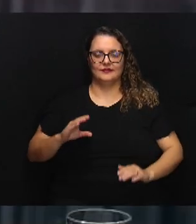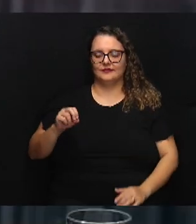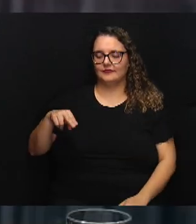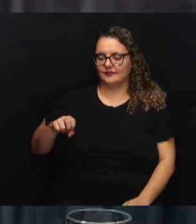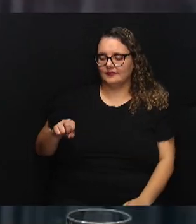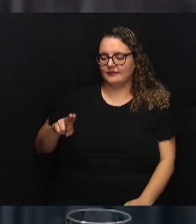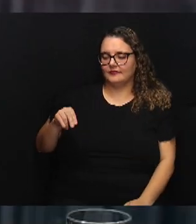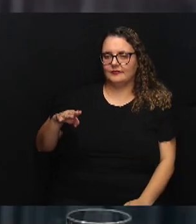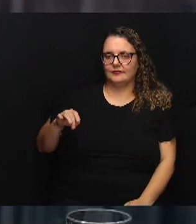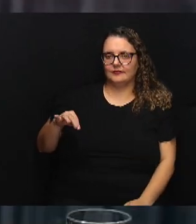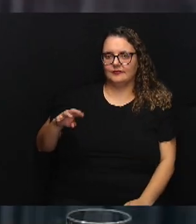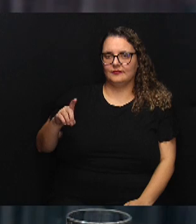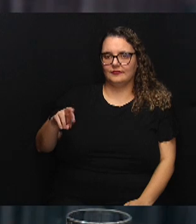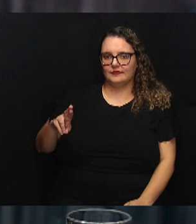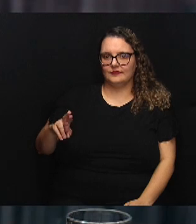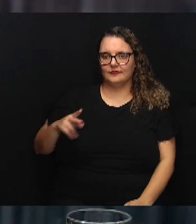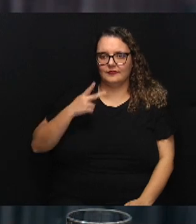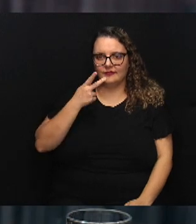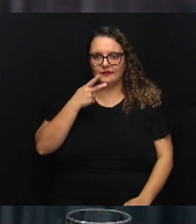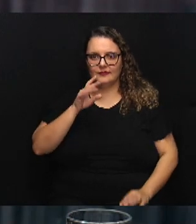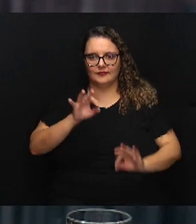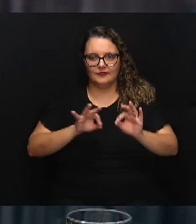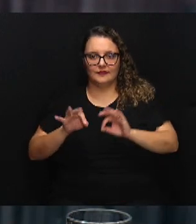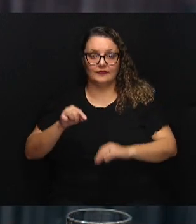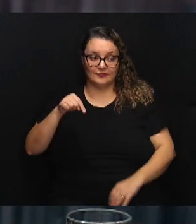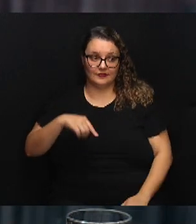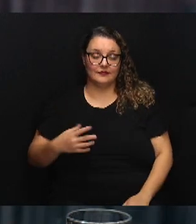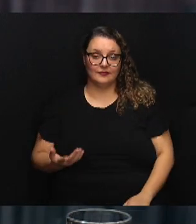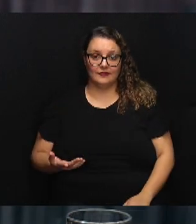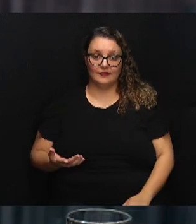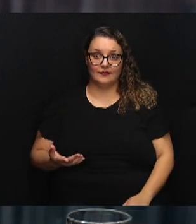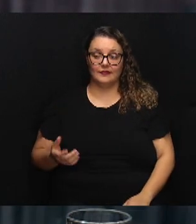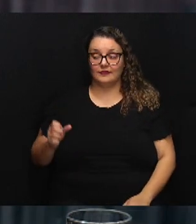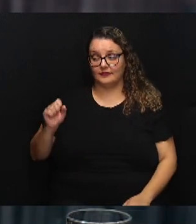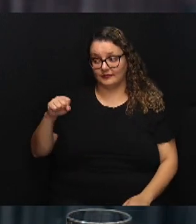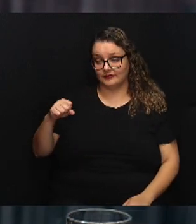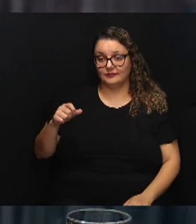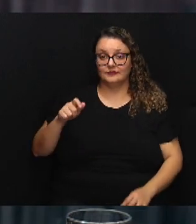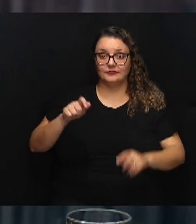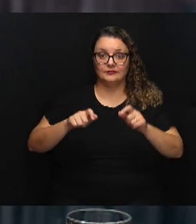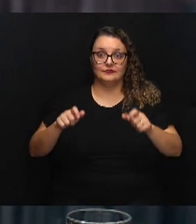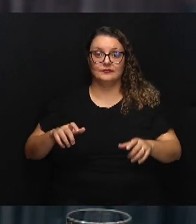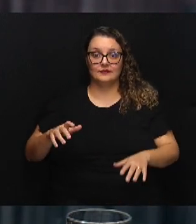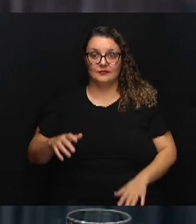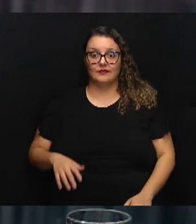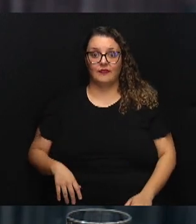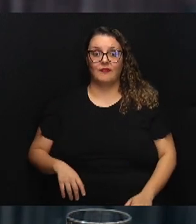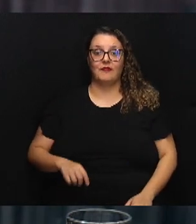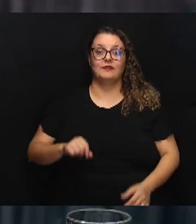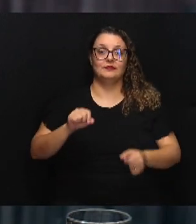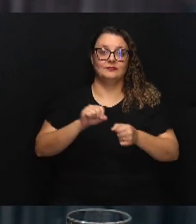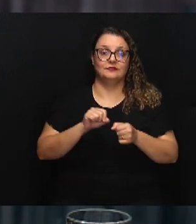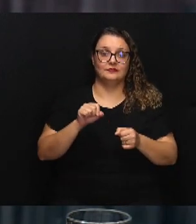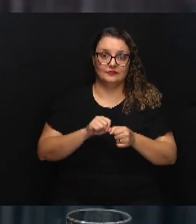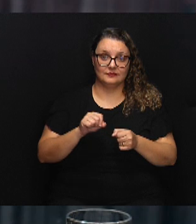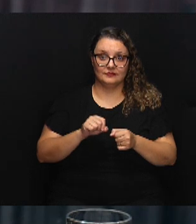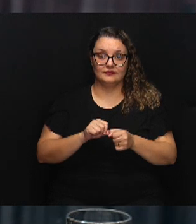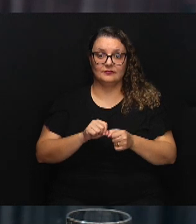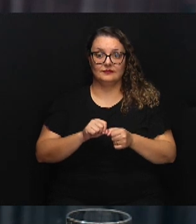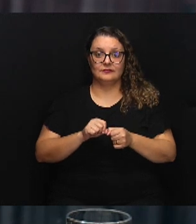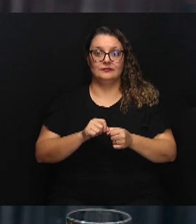consumidor é que a gente está falando tanto de planejamento aqui, mas as pessoas têm fechado cada vez mais próximo do